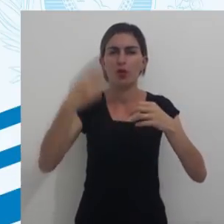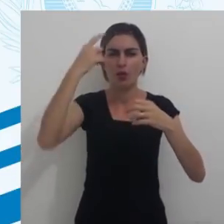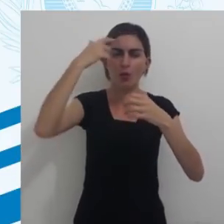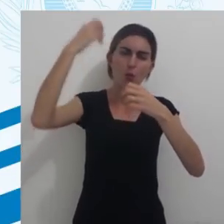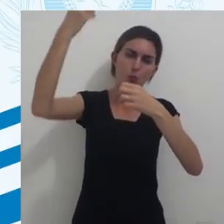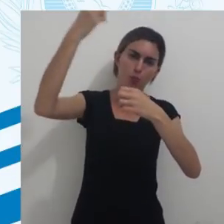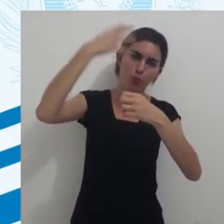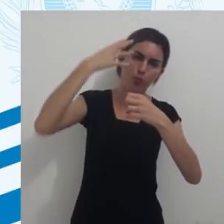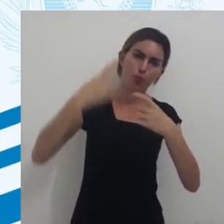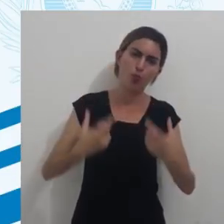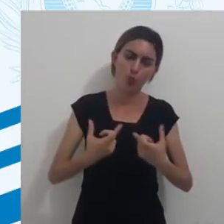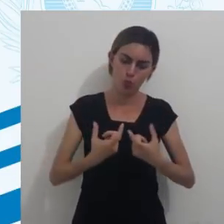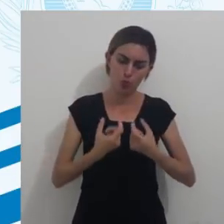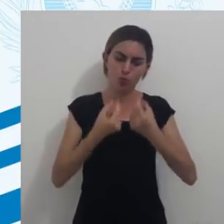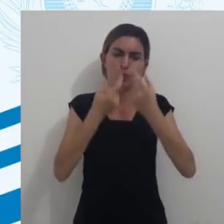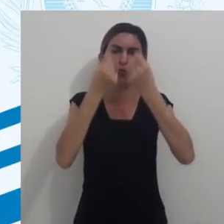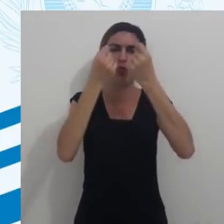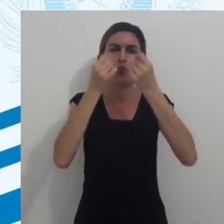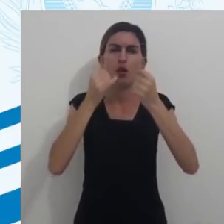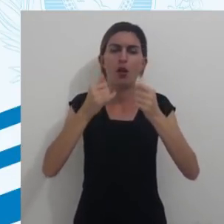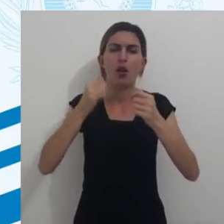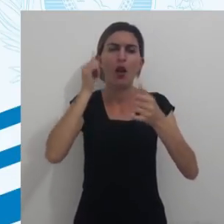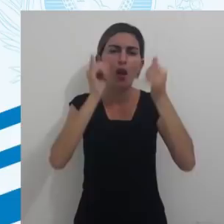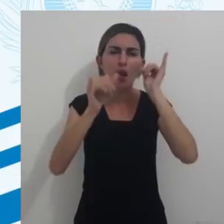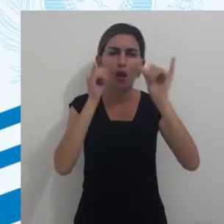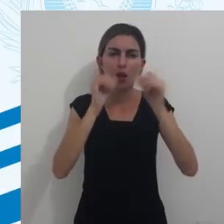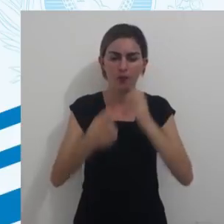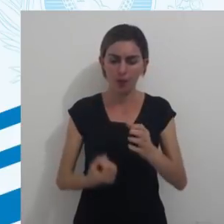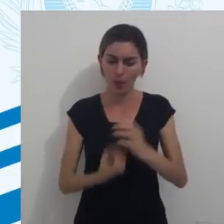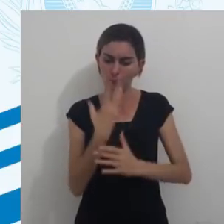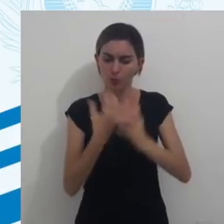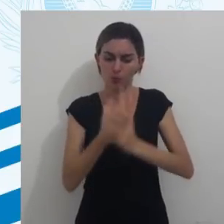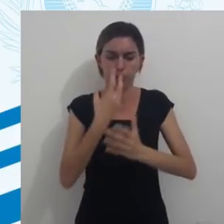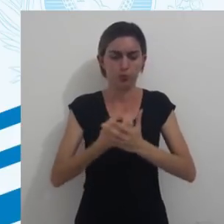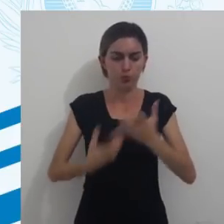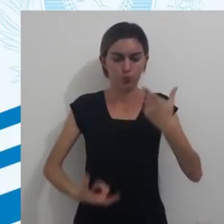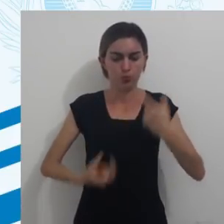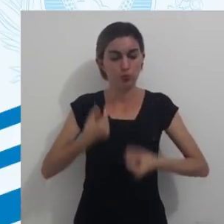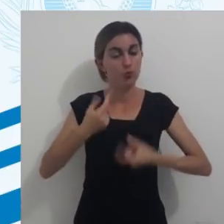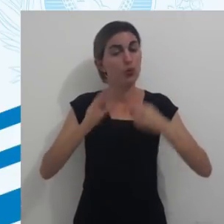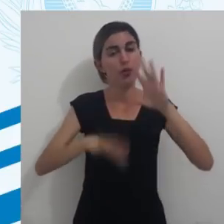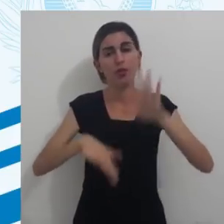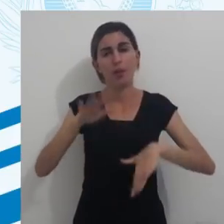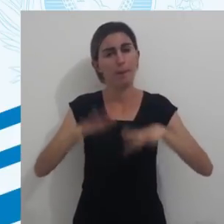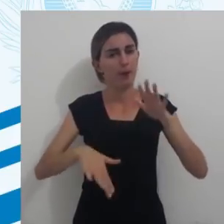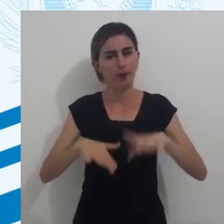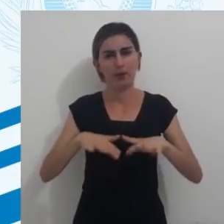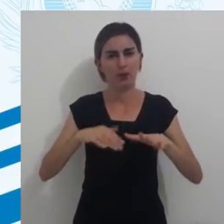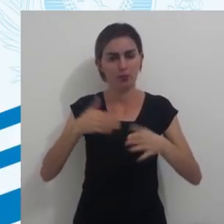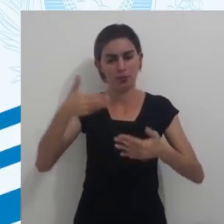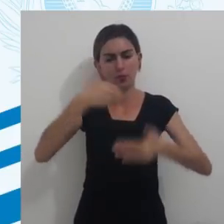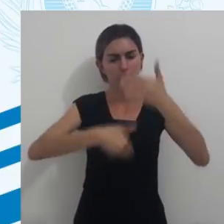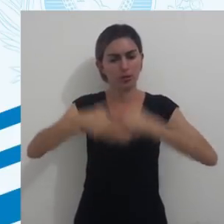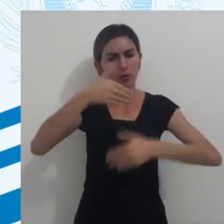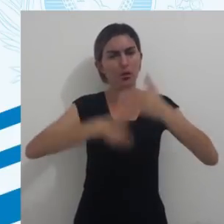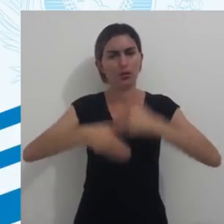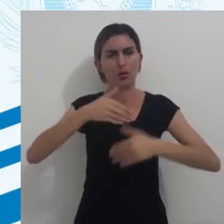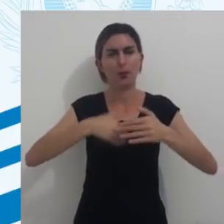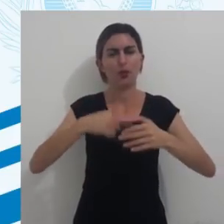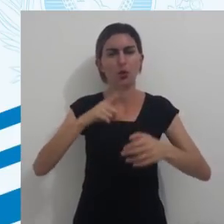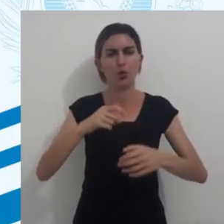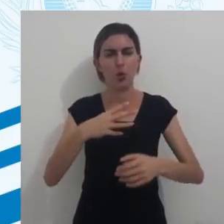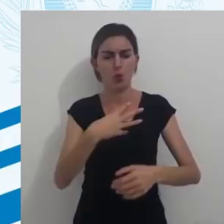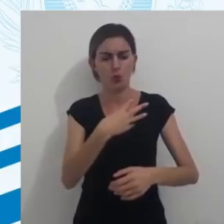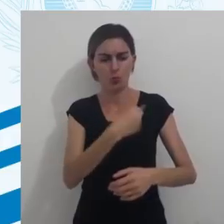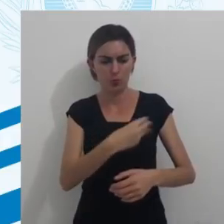tumores, eliminando células cancerígenas e impedindo seu crescimento. O tratamento consiste na